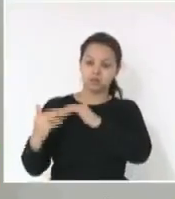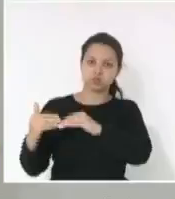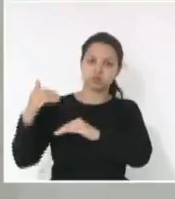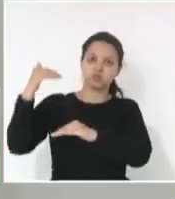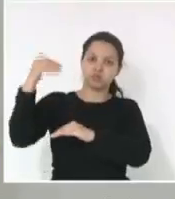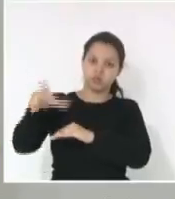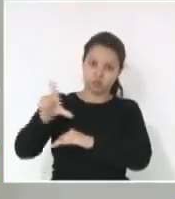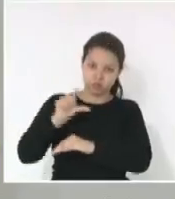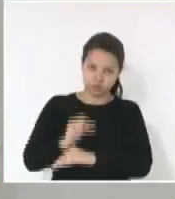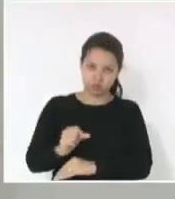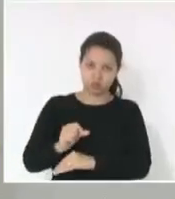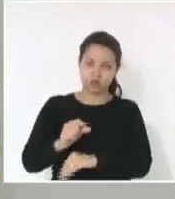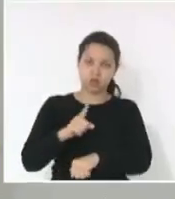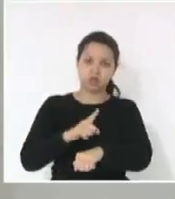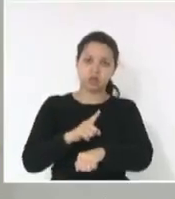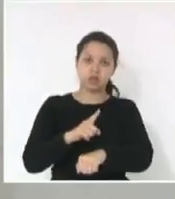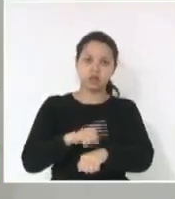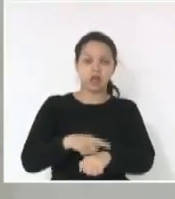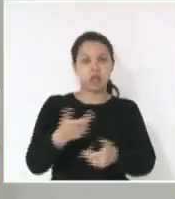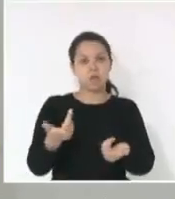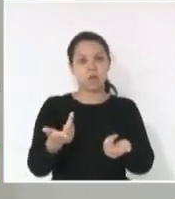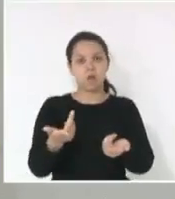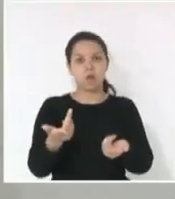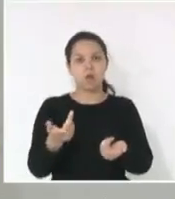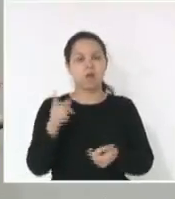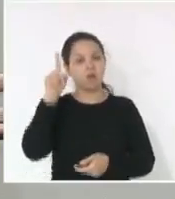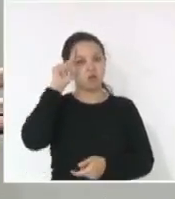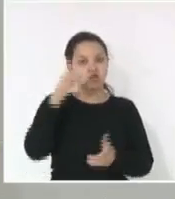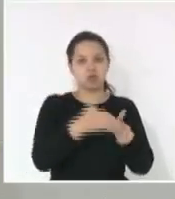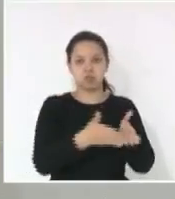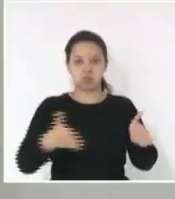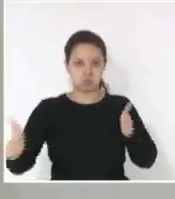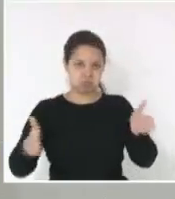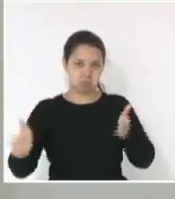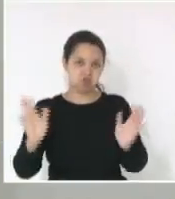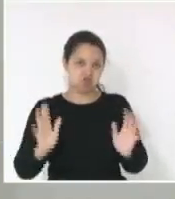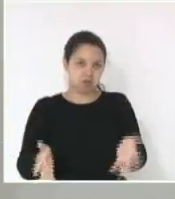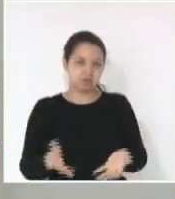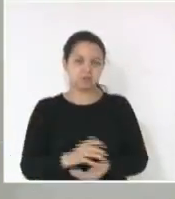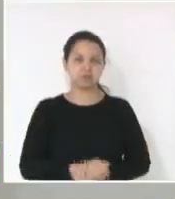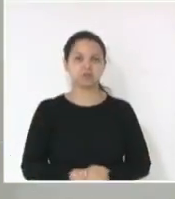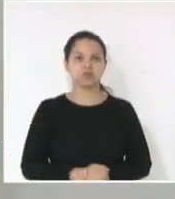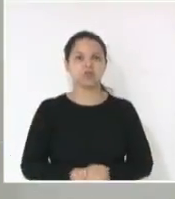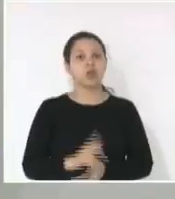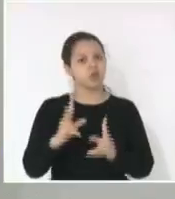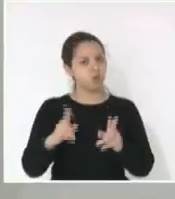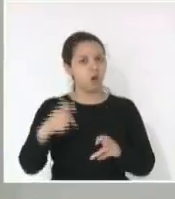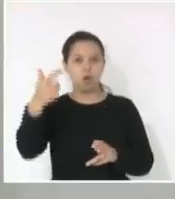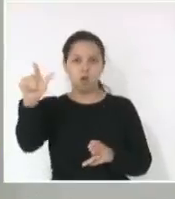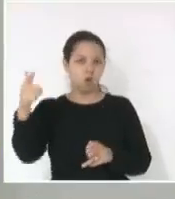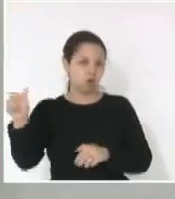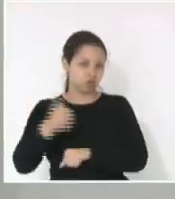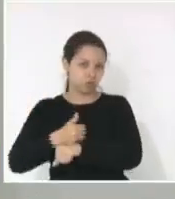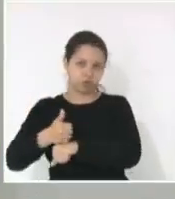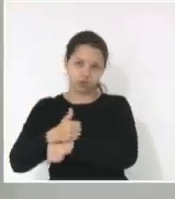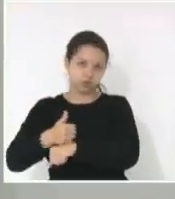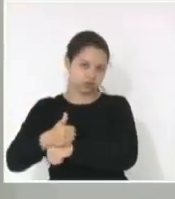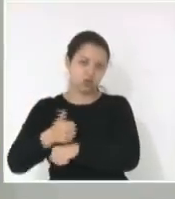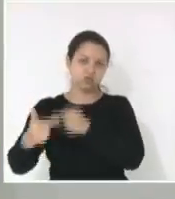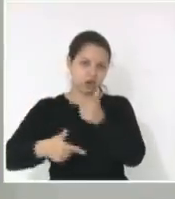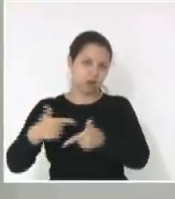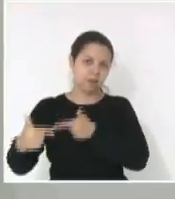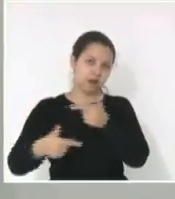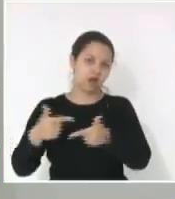já estará pré-estabelecido, como tem nas outras carreiras da segurança pública. Então, são